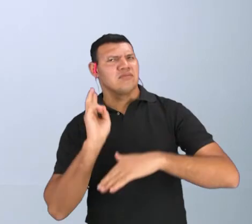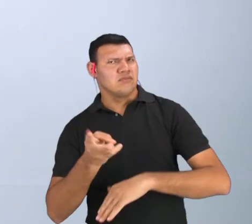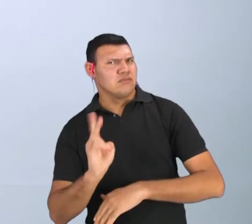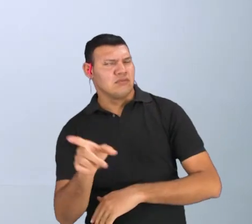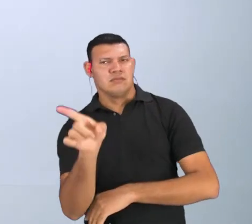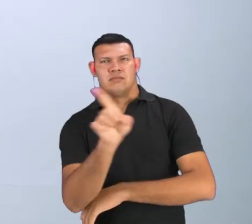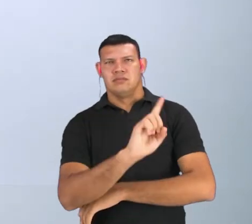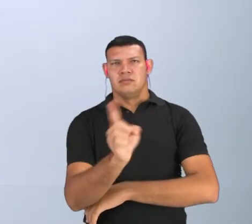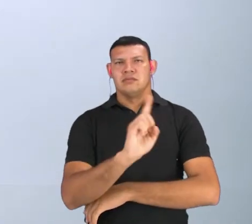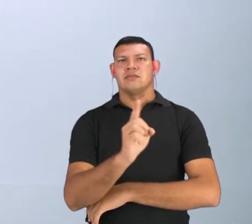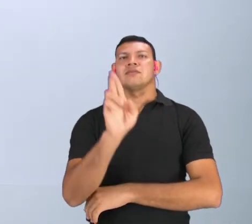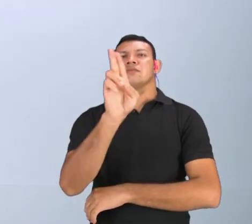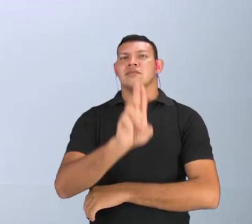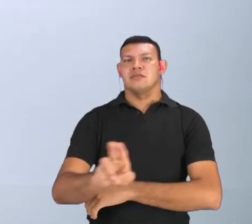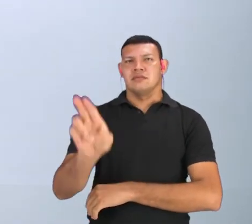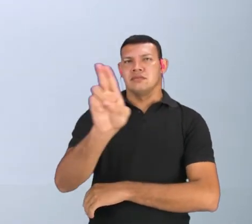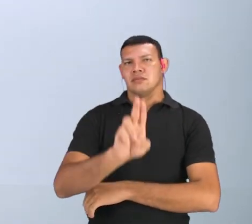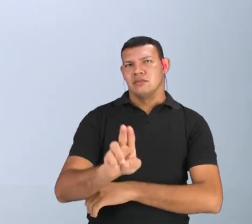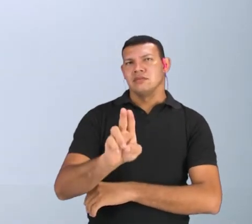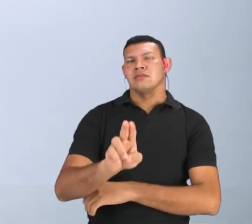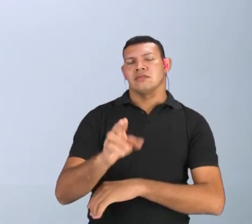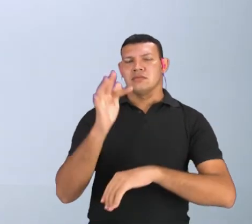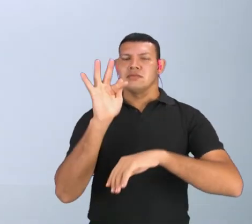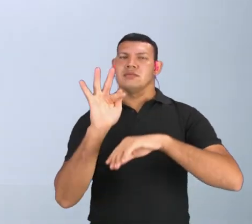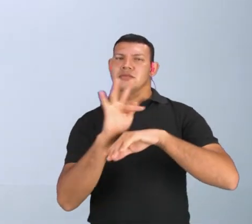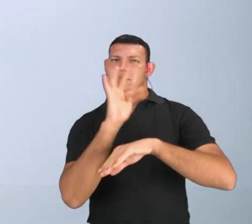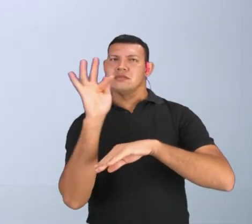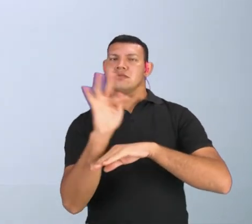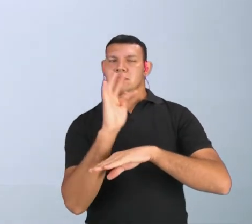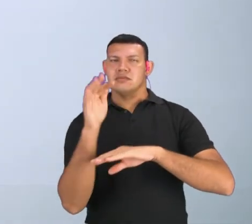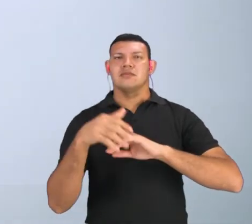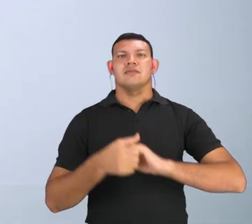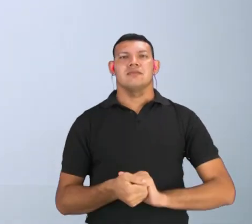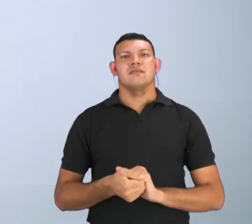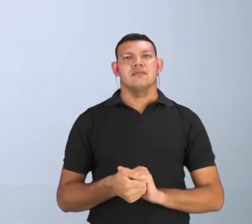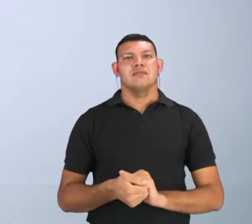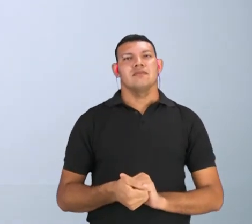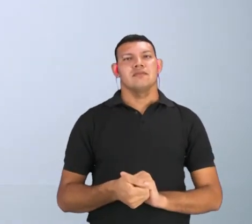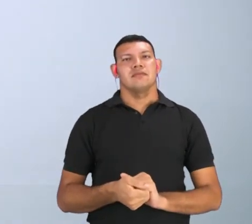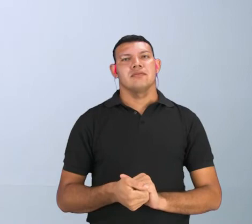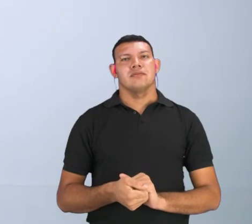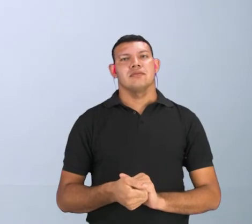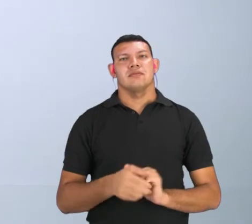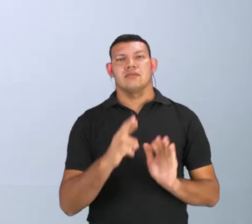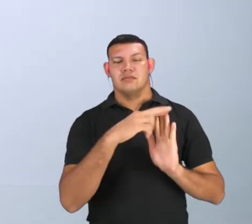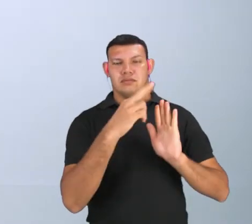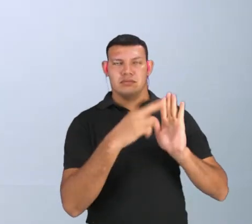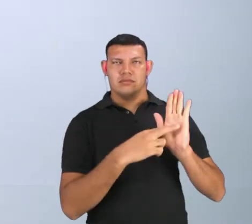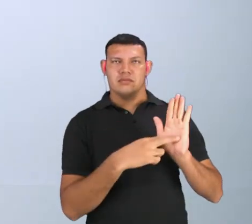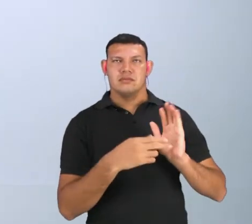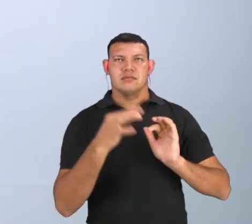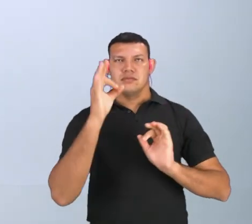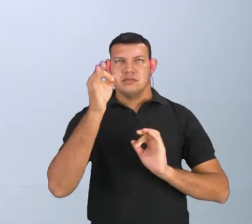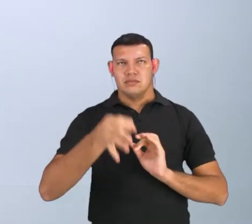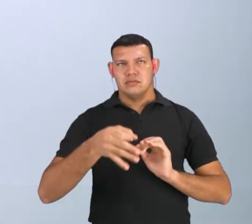todo momento. O ideal é que utilizamos a linguagem padrão, tá bom? A norma padrão da língua portuguesa.